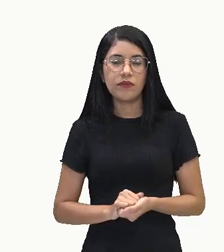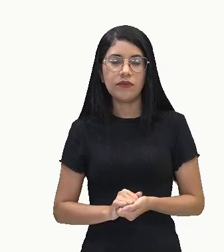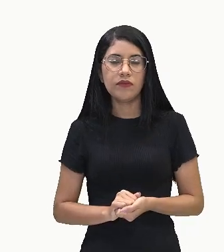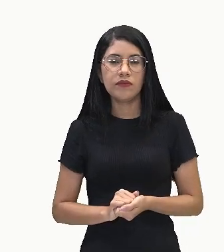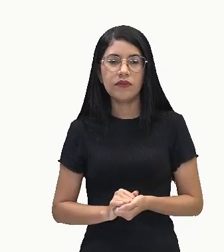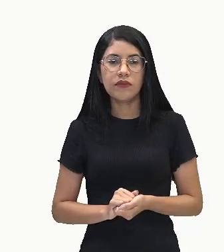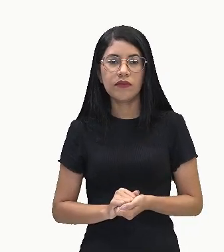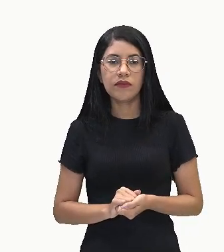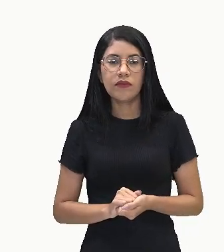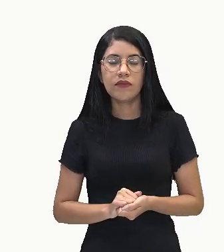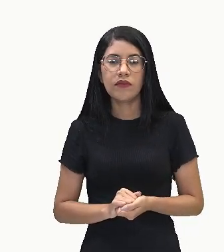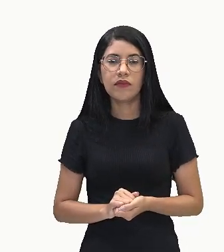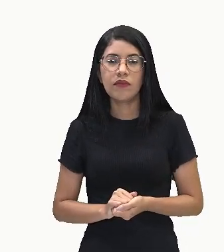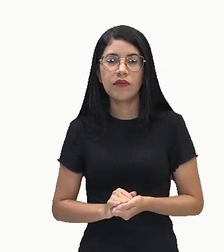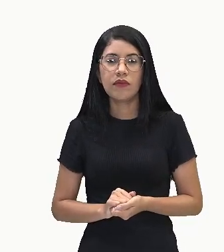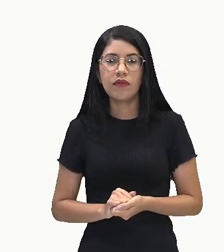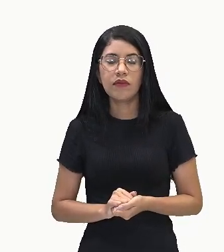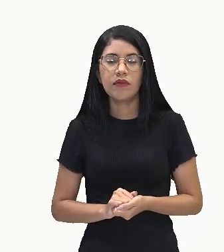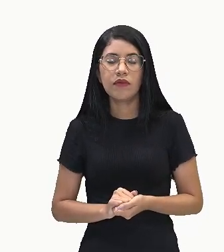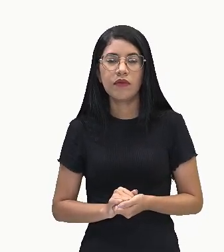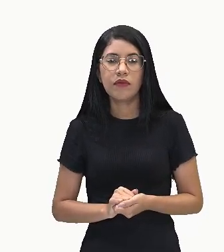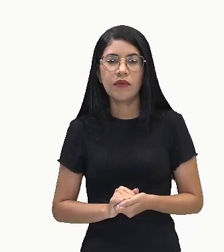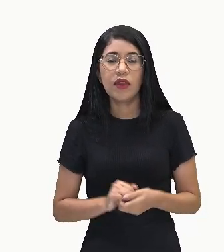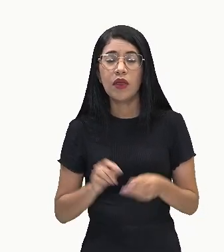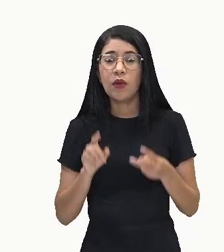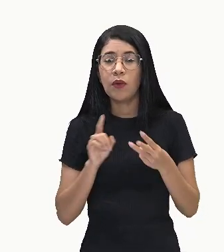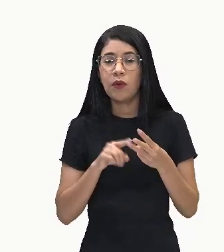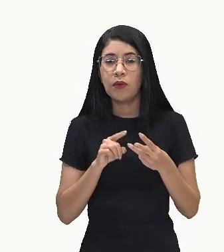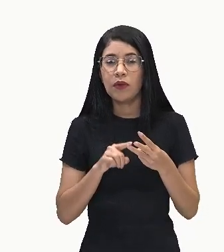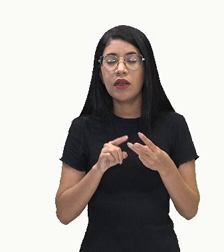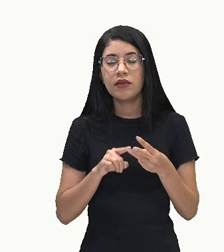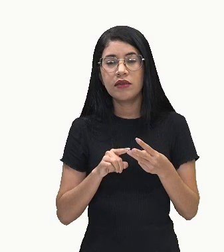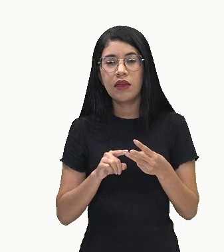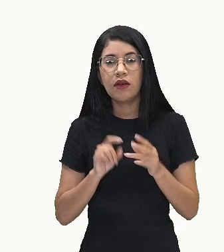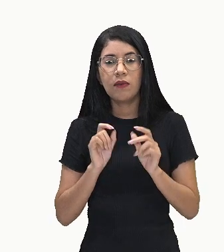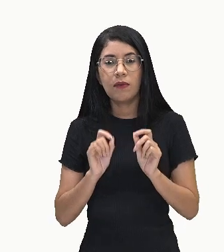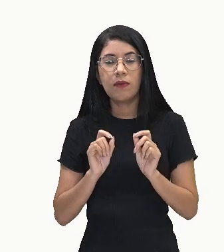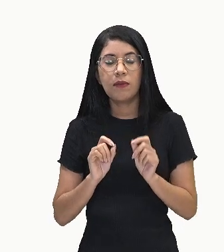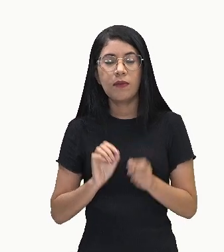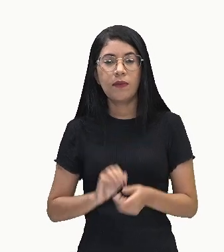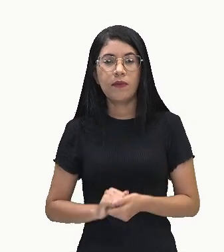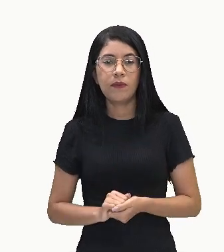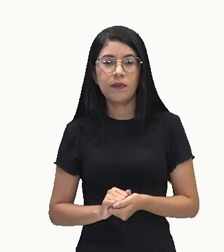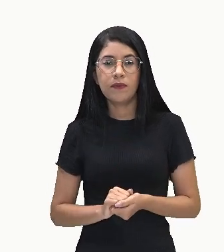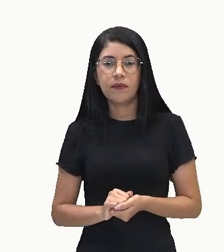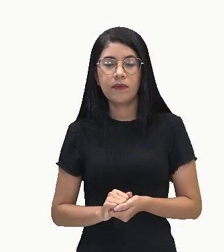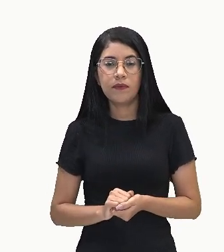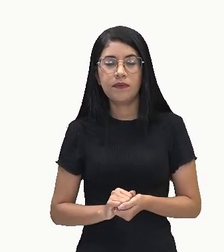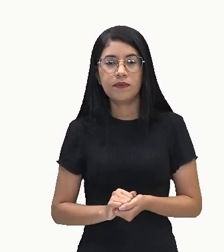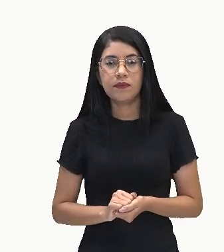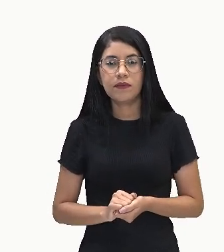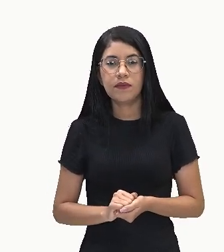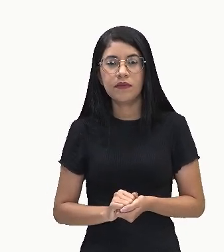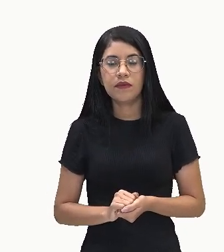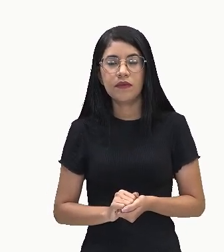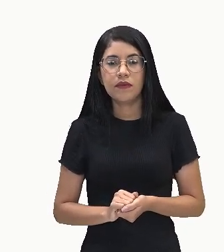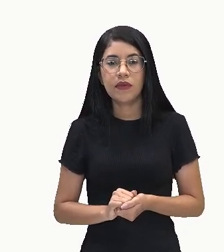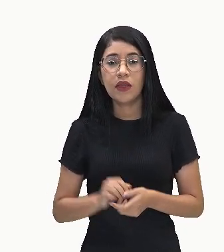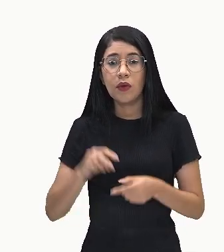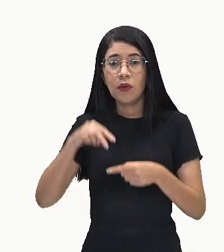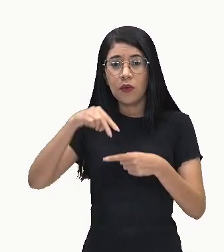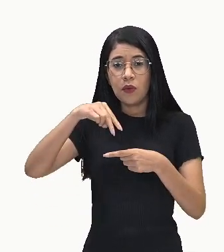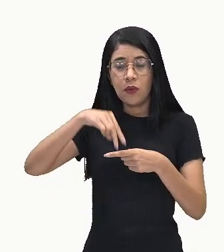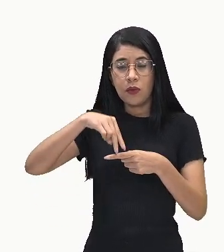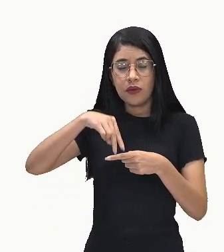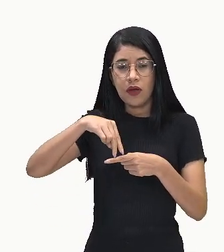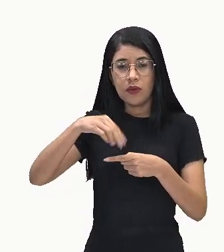E nós vamos ter aqui o nosso terceiro e último caso. No caso aqui, né, quando delta é menor